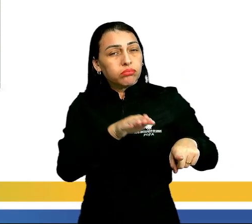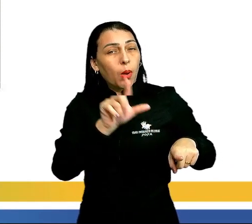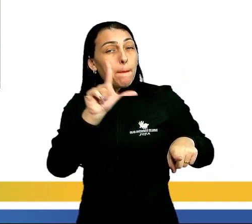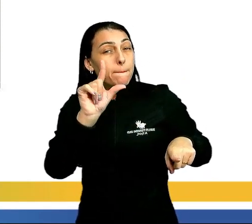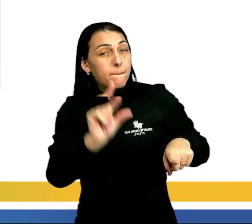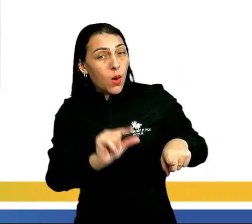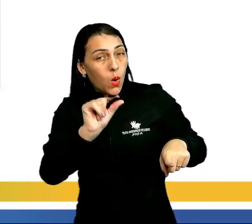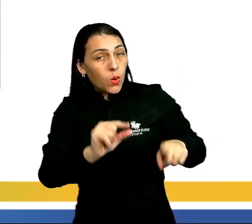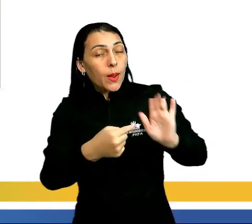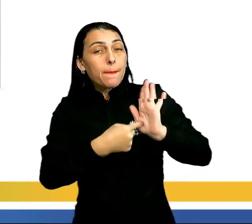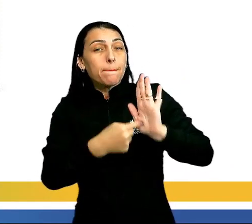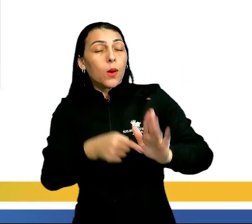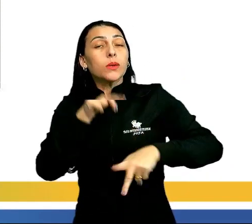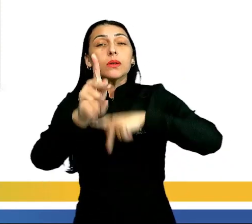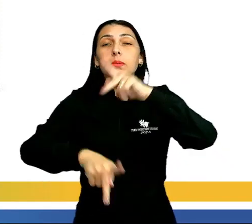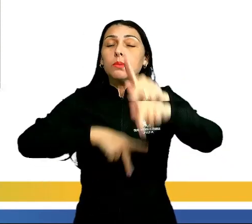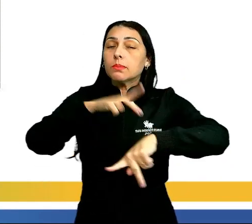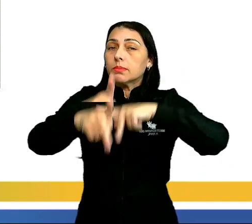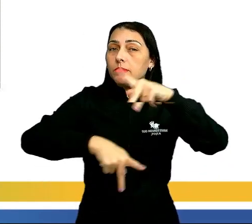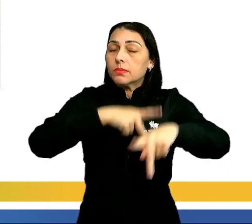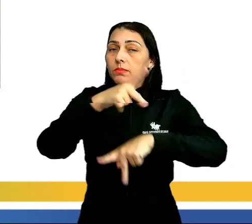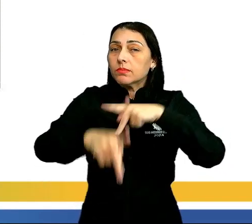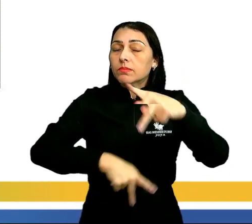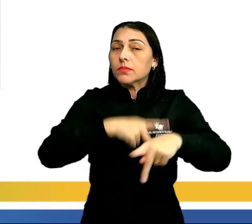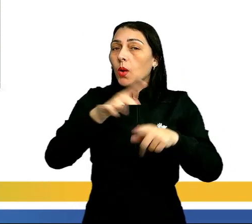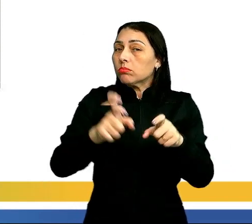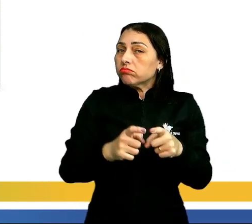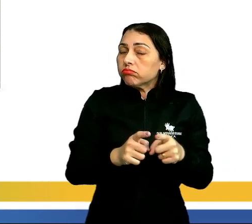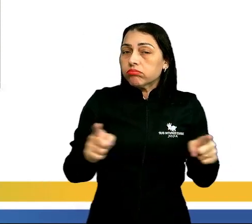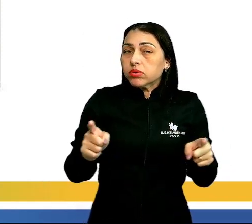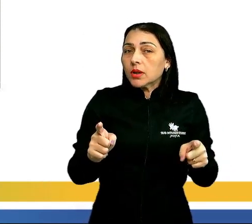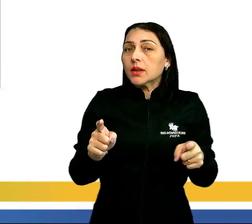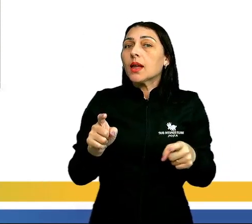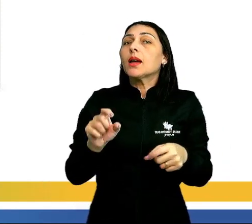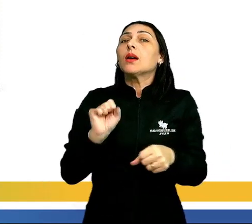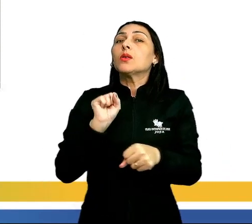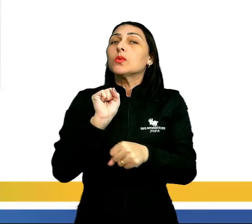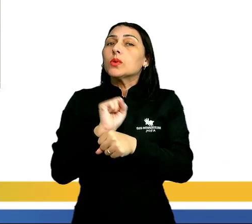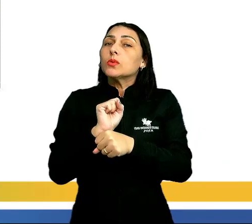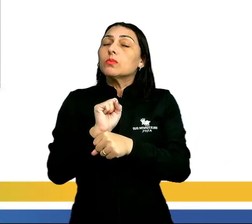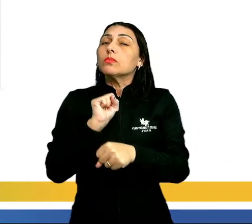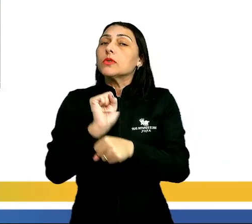menor, o que mostra aqui que a população ela não está crescendo, ela está crescendo